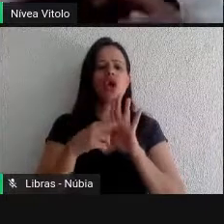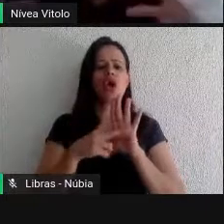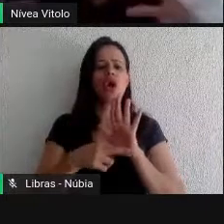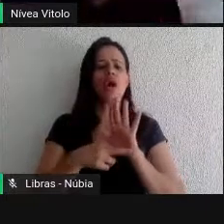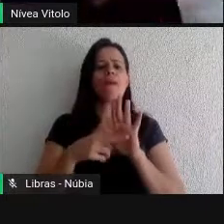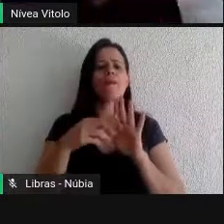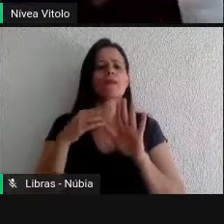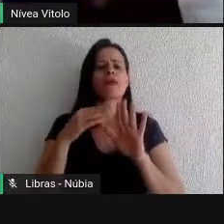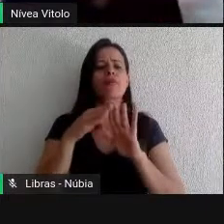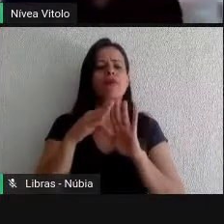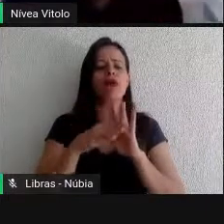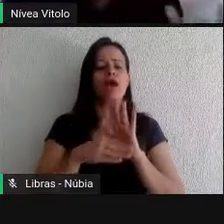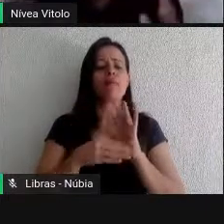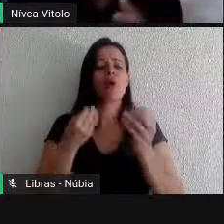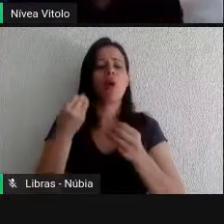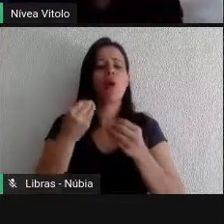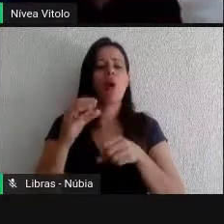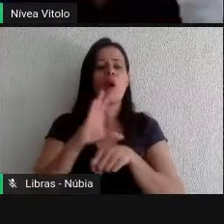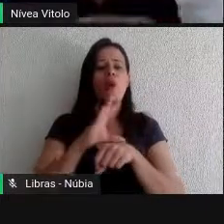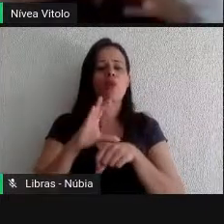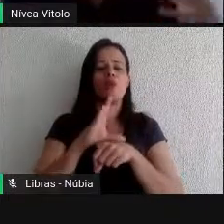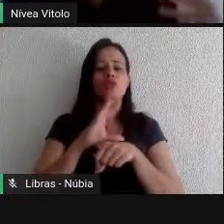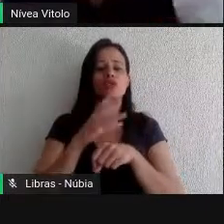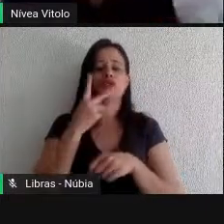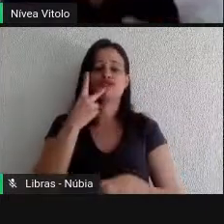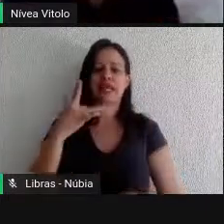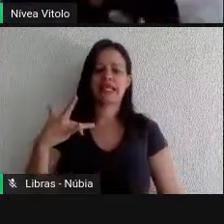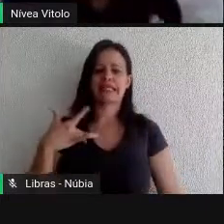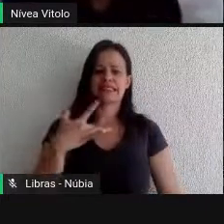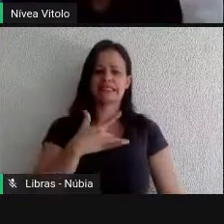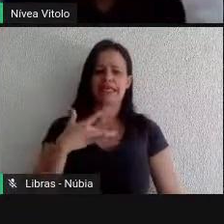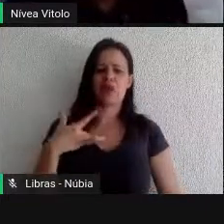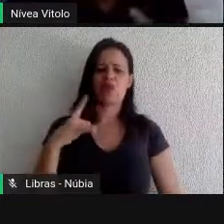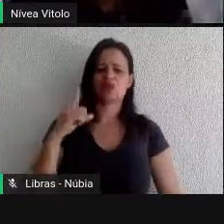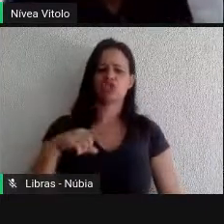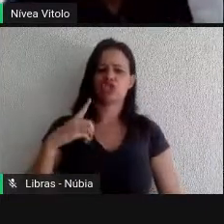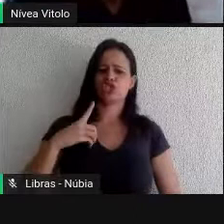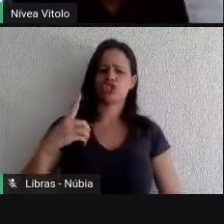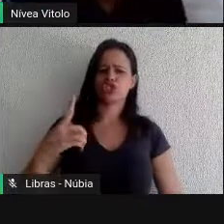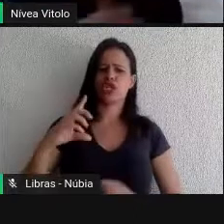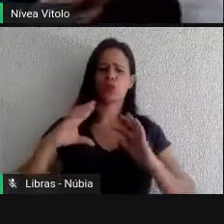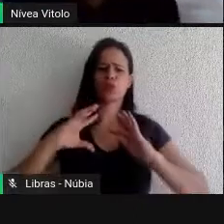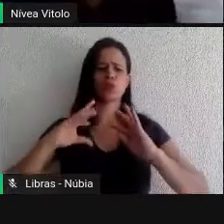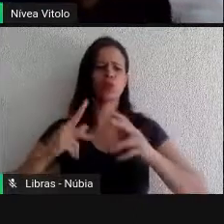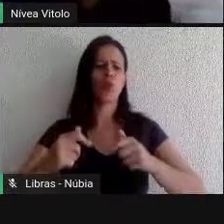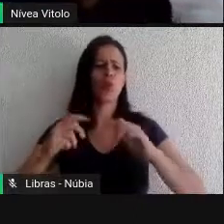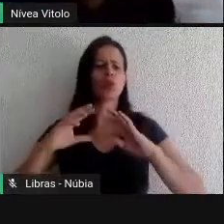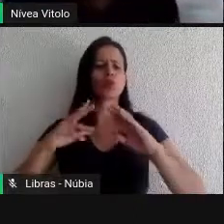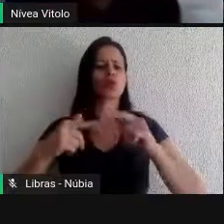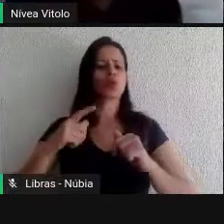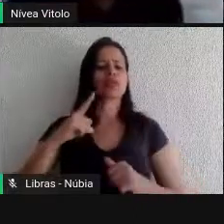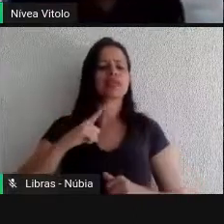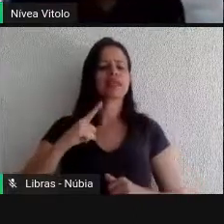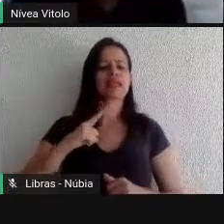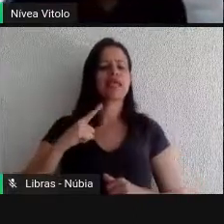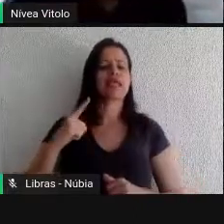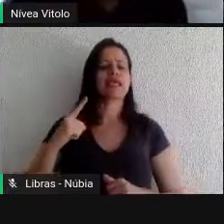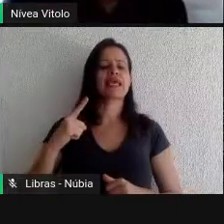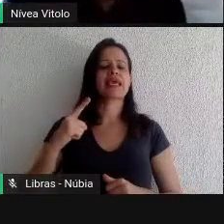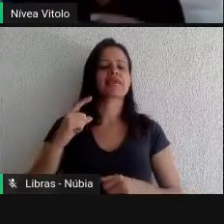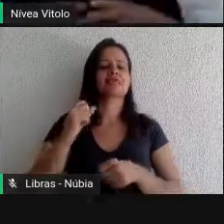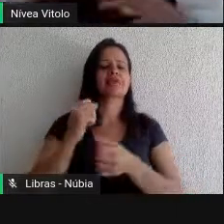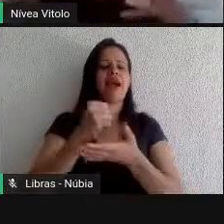da Constituição, que dizem, por exemplo, que a saúde é direito de todos e todos têm direito à assistência integral à saúde. Você não tem